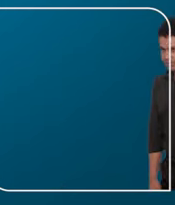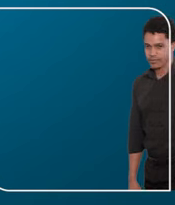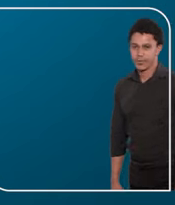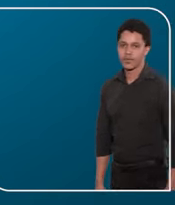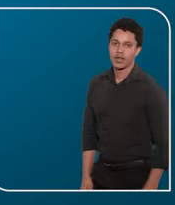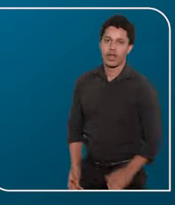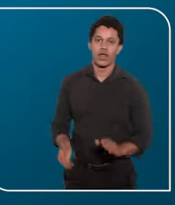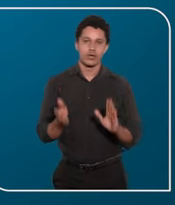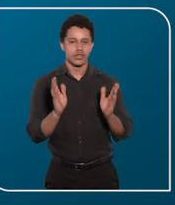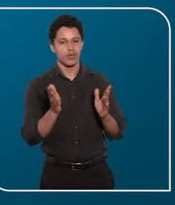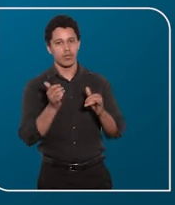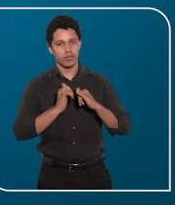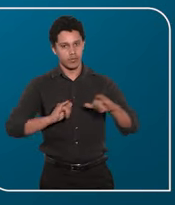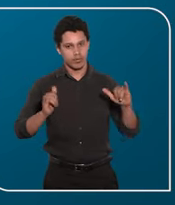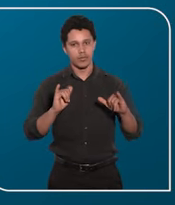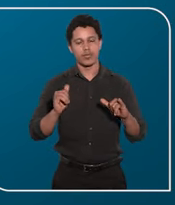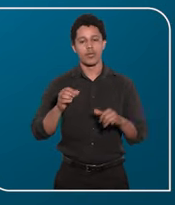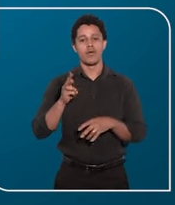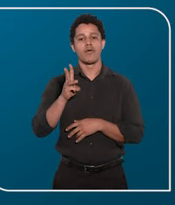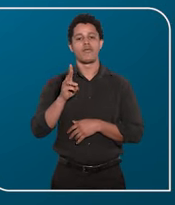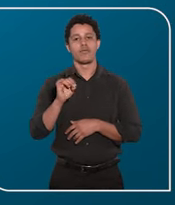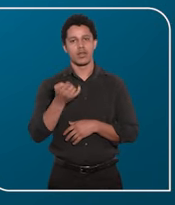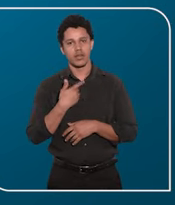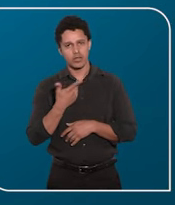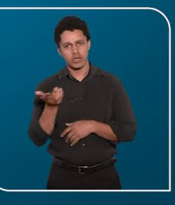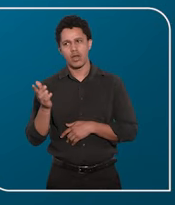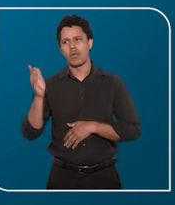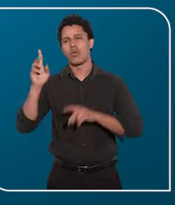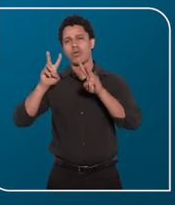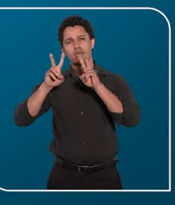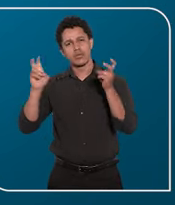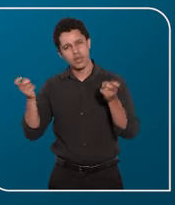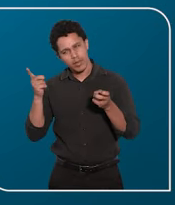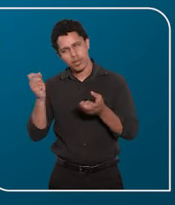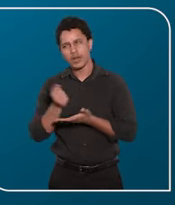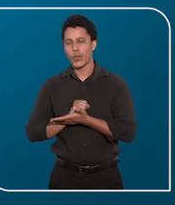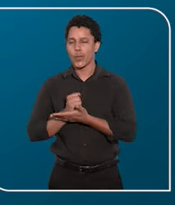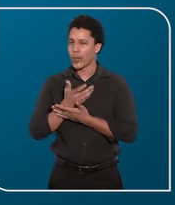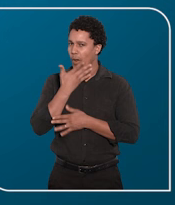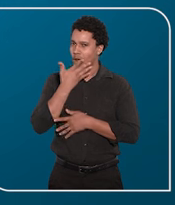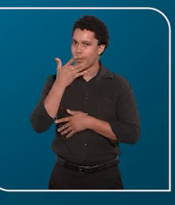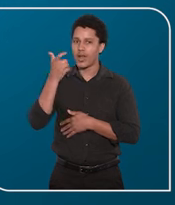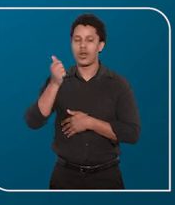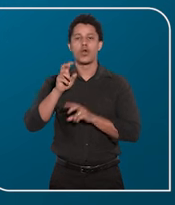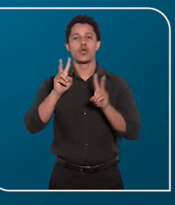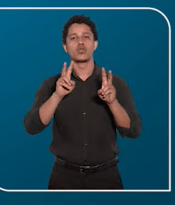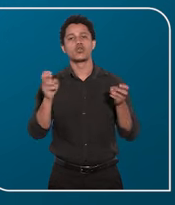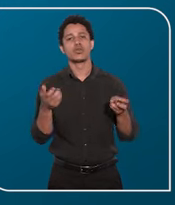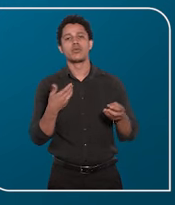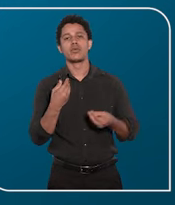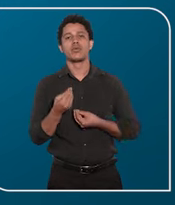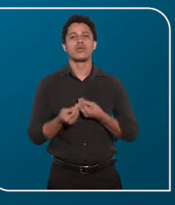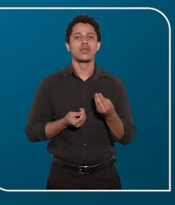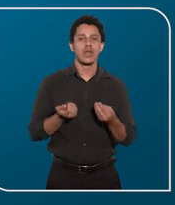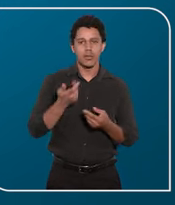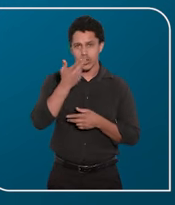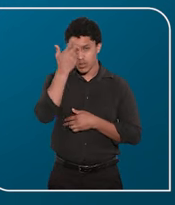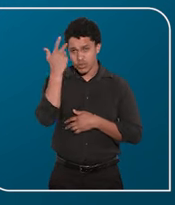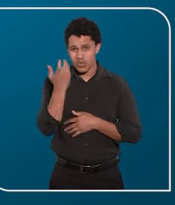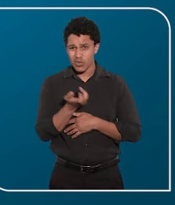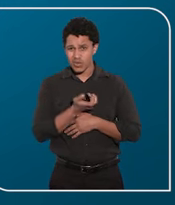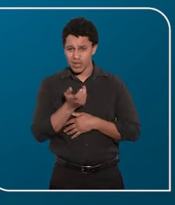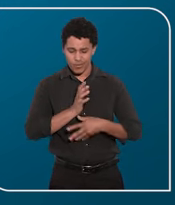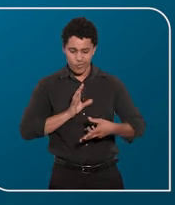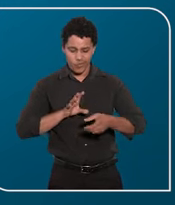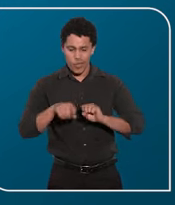Fetter, porque certamente é uma matéria que ele domina melhor do que eu, tá? Sobre esse exercício daquele que busca a graduação